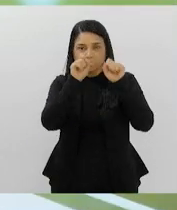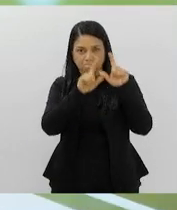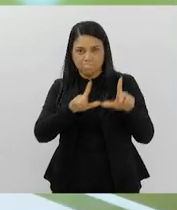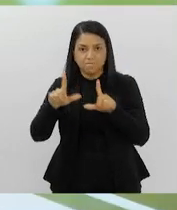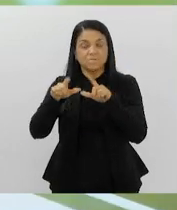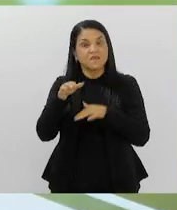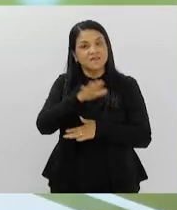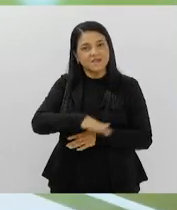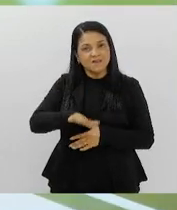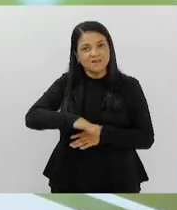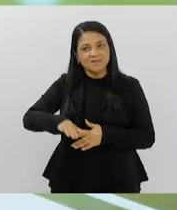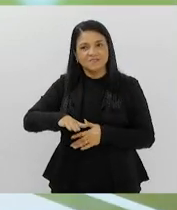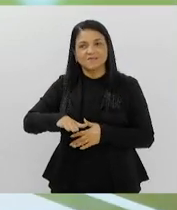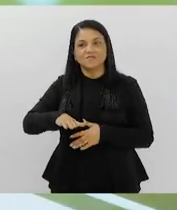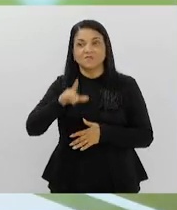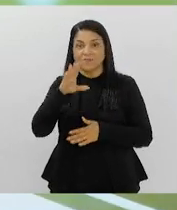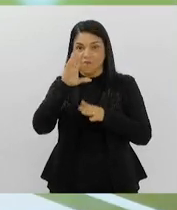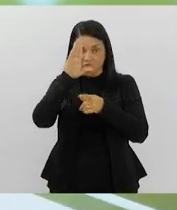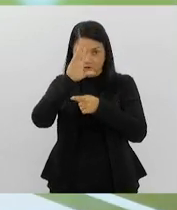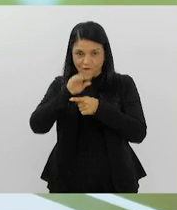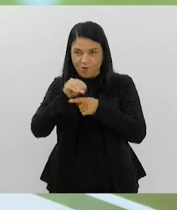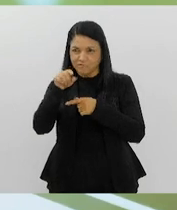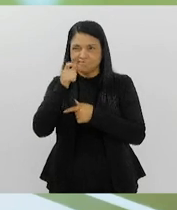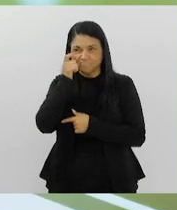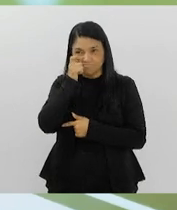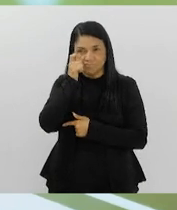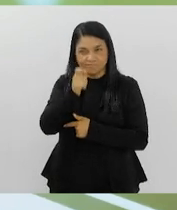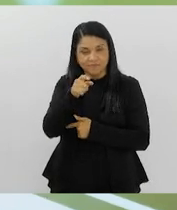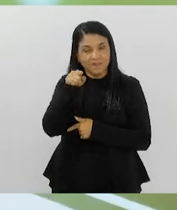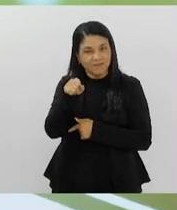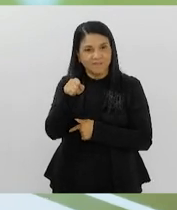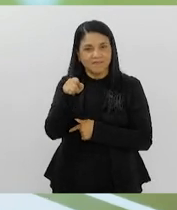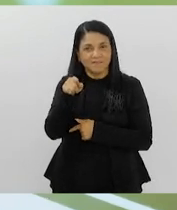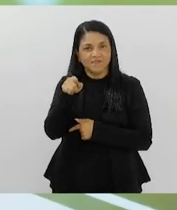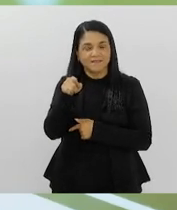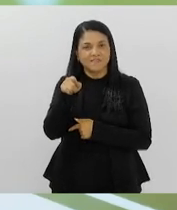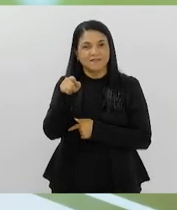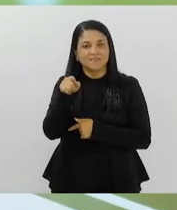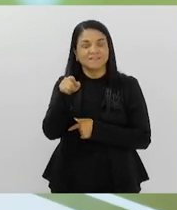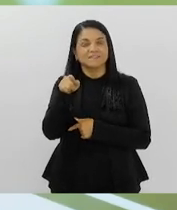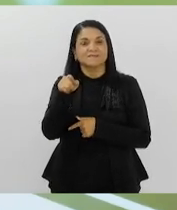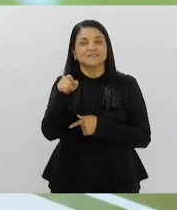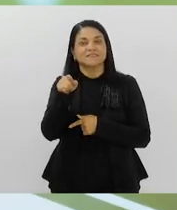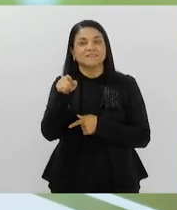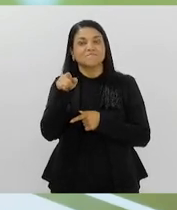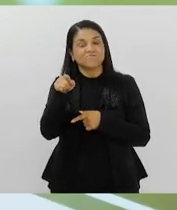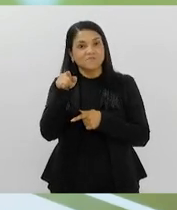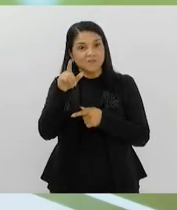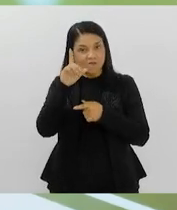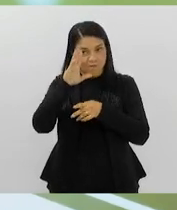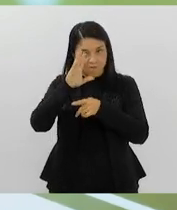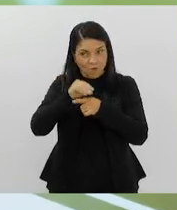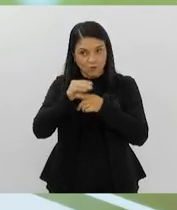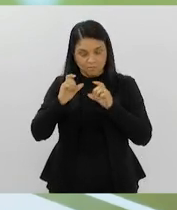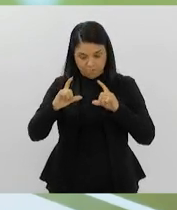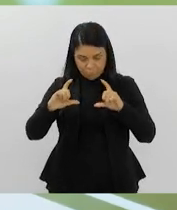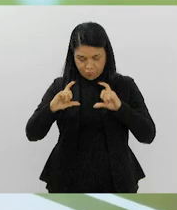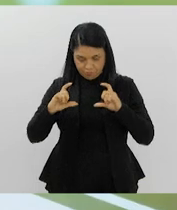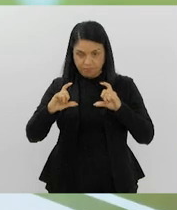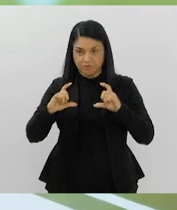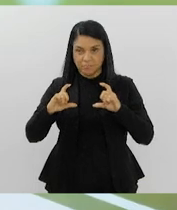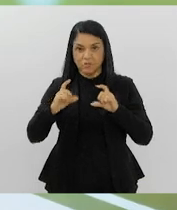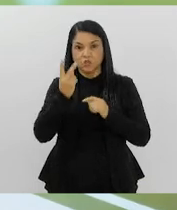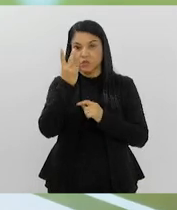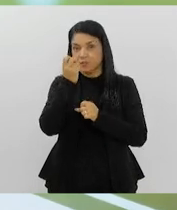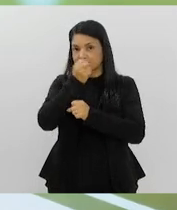Crianças. Essa foto aí é muito interessante, porque essa foto foi uma foto que foi tirada, a fotografia que está na mão dela, foi tirada 2 anos